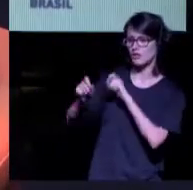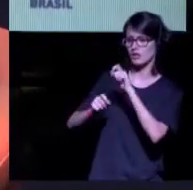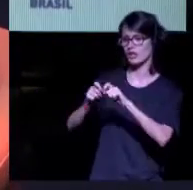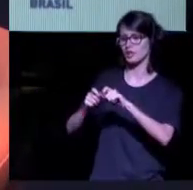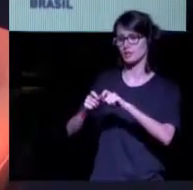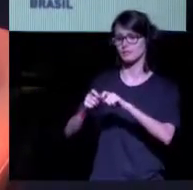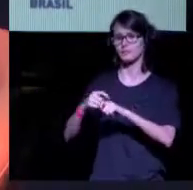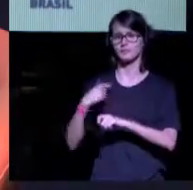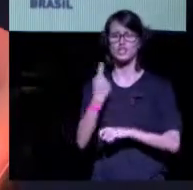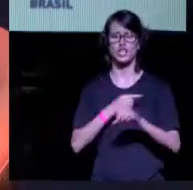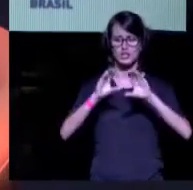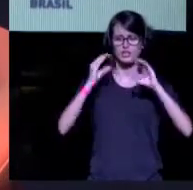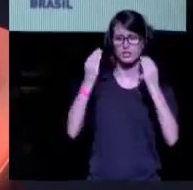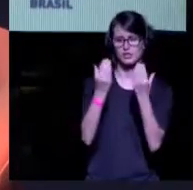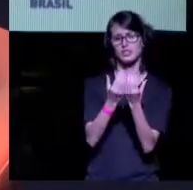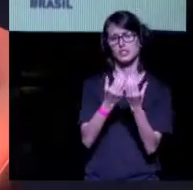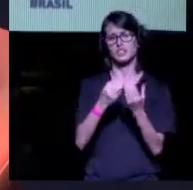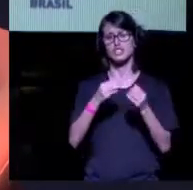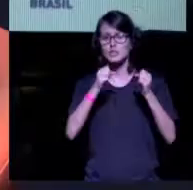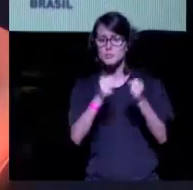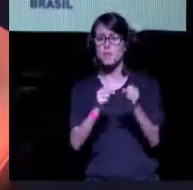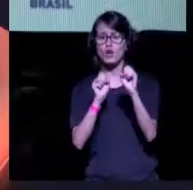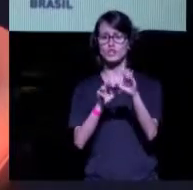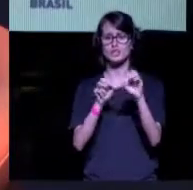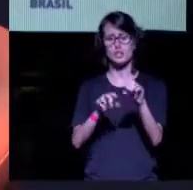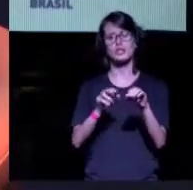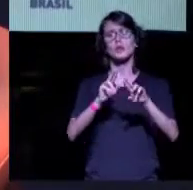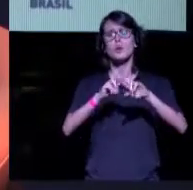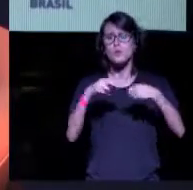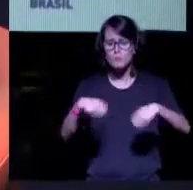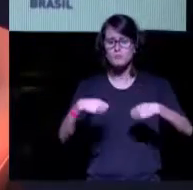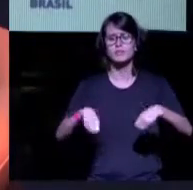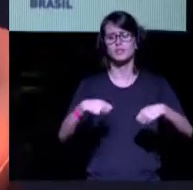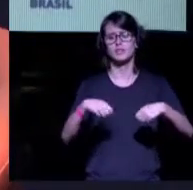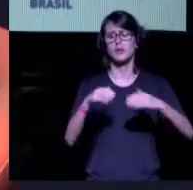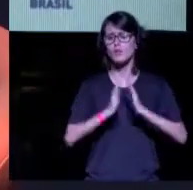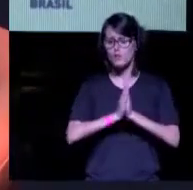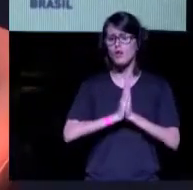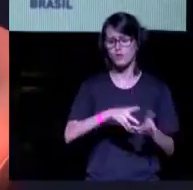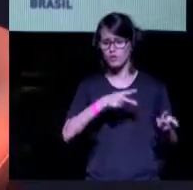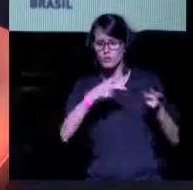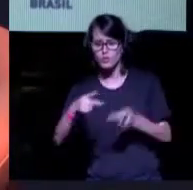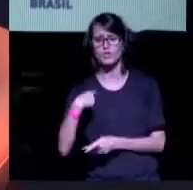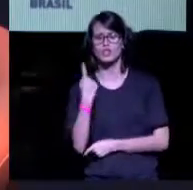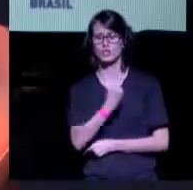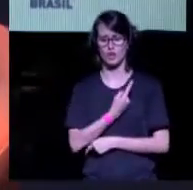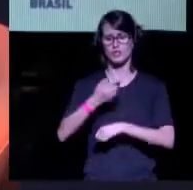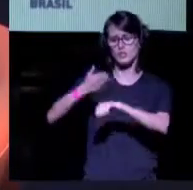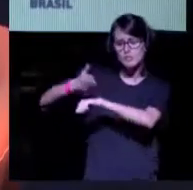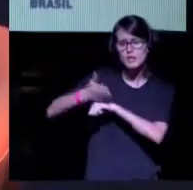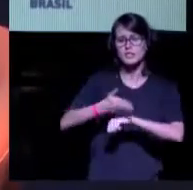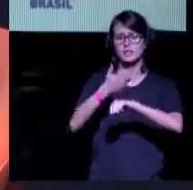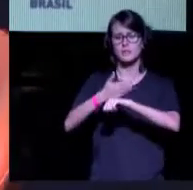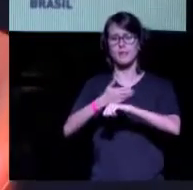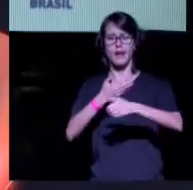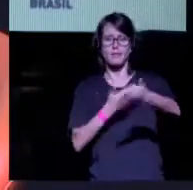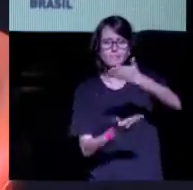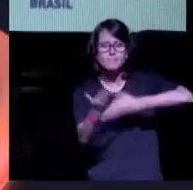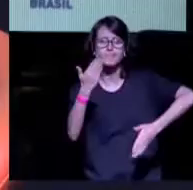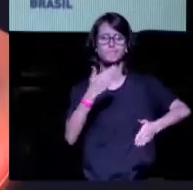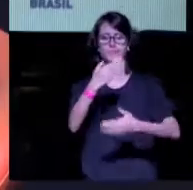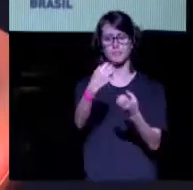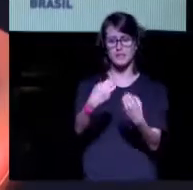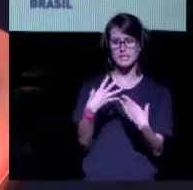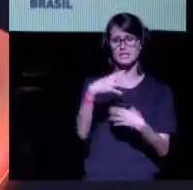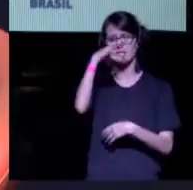então por favor nos convidem mais porque a gente através da participação pode aprender mais sobre o futuro podem aprender com vocês com inovadores como vocês e